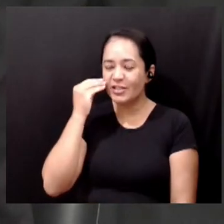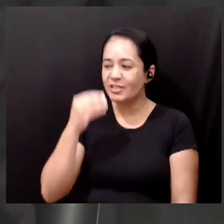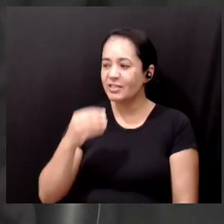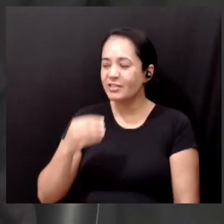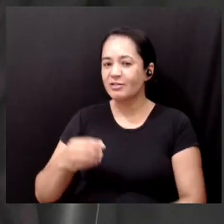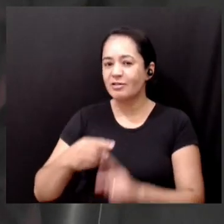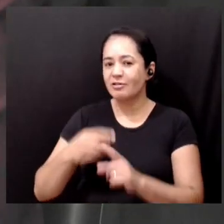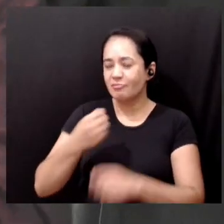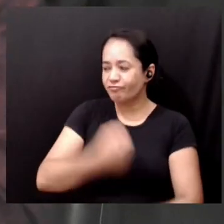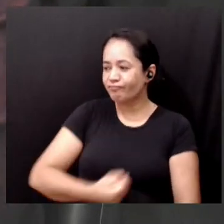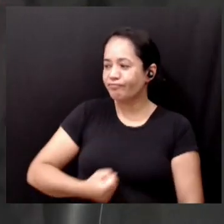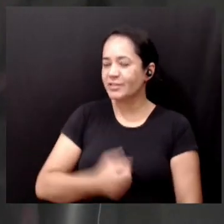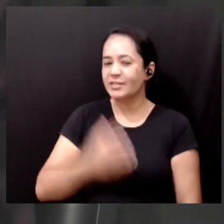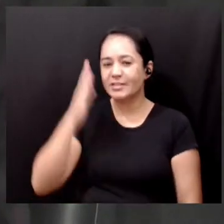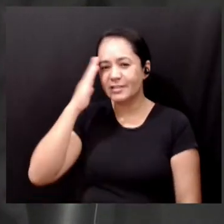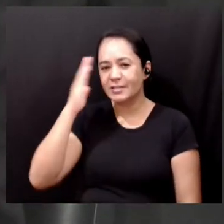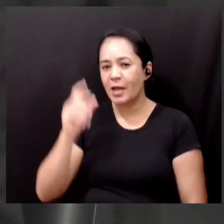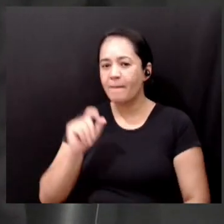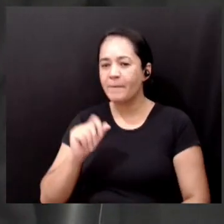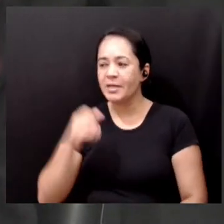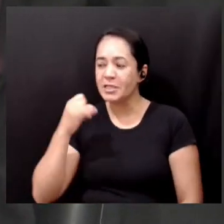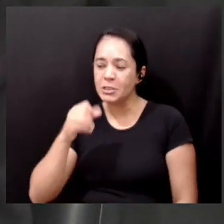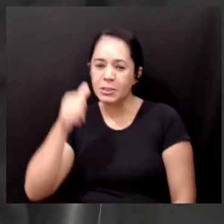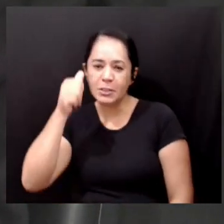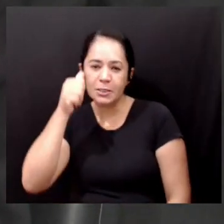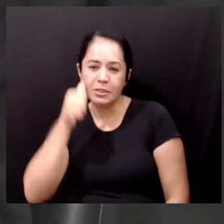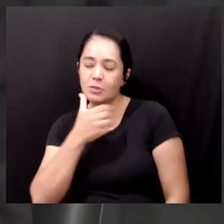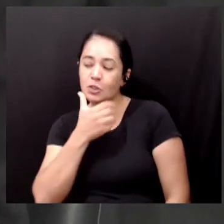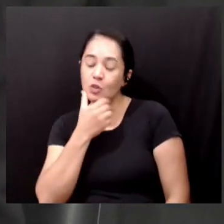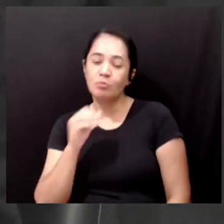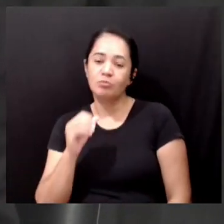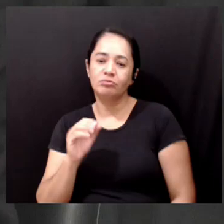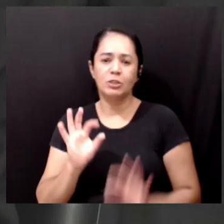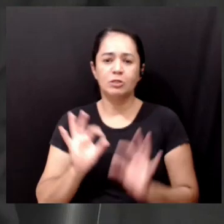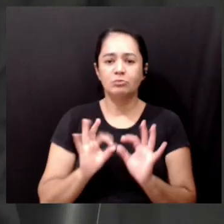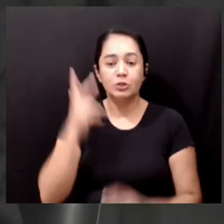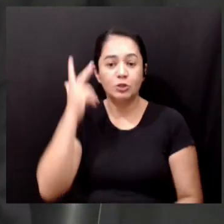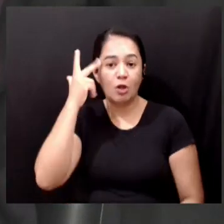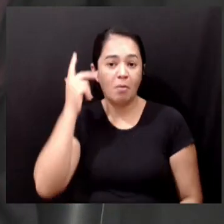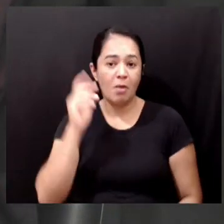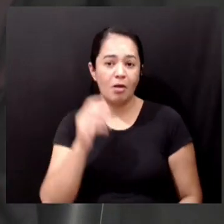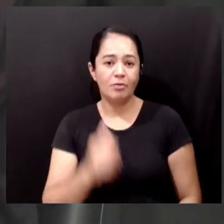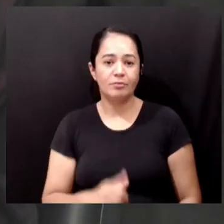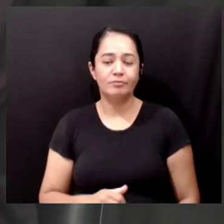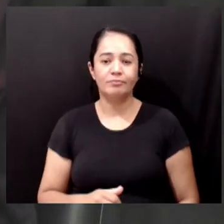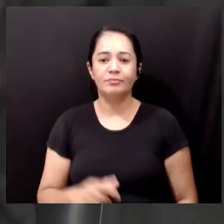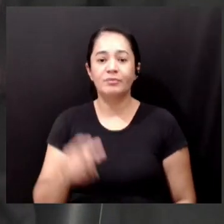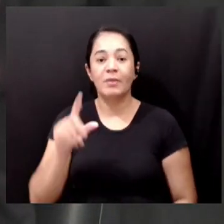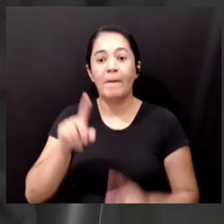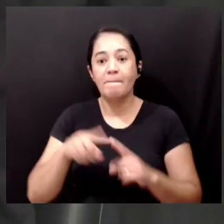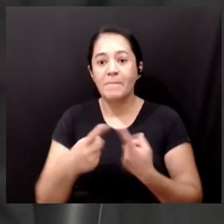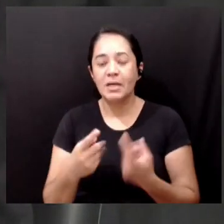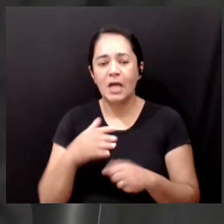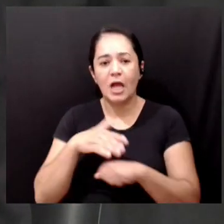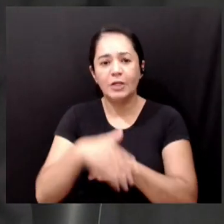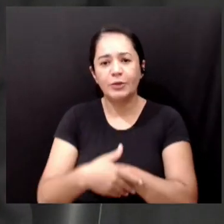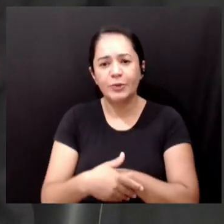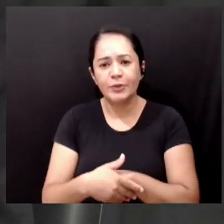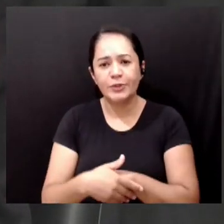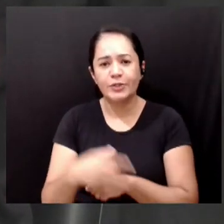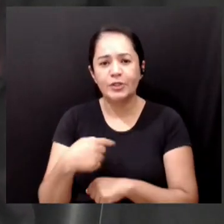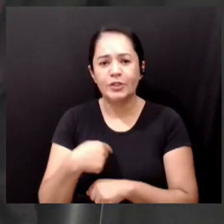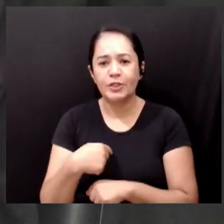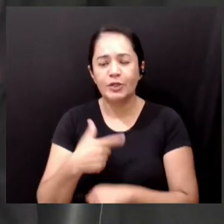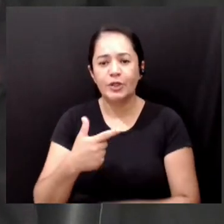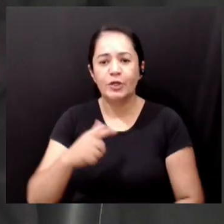o quarto, coisa que as mulheres fazem, né? E foi interessante que naquela noite a gente tinha um cachorrinho, um maltese na